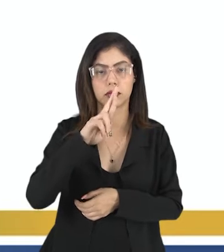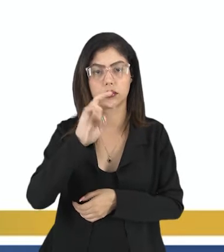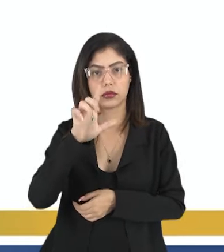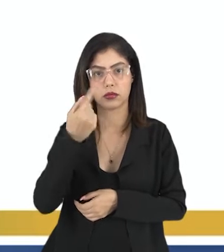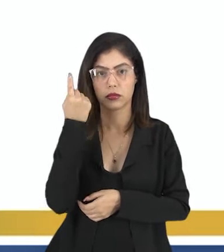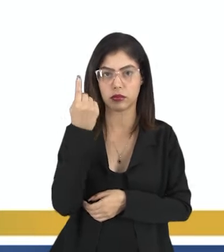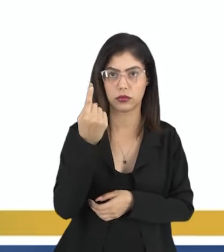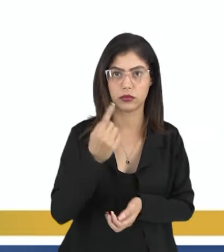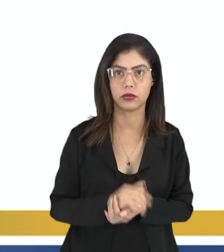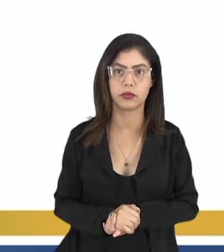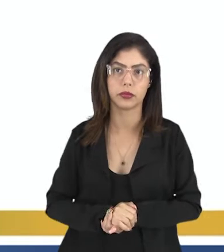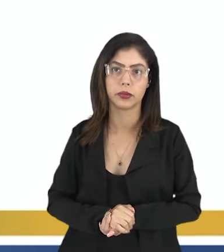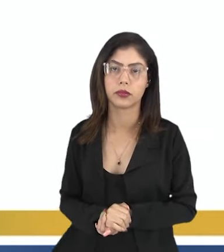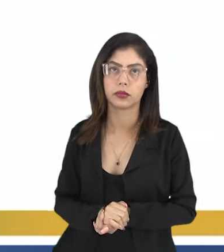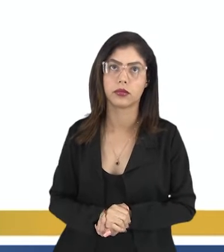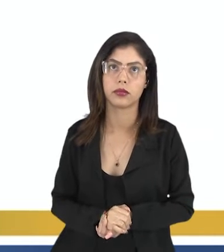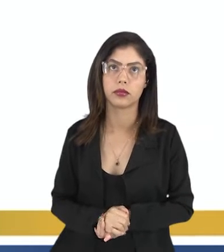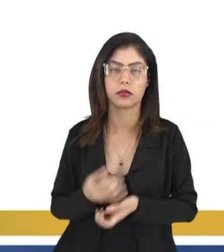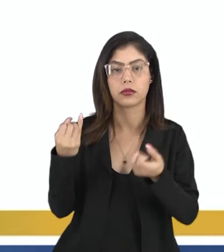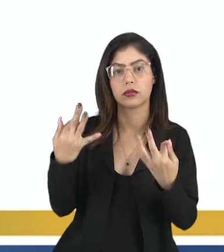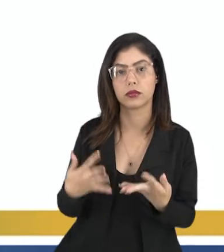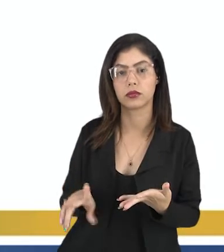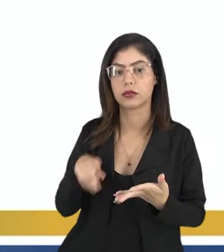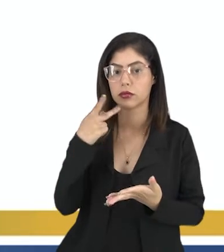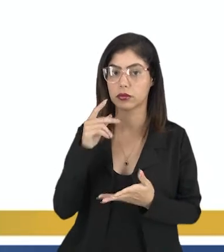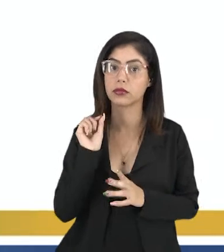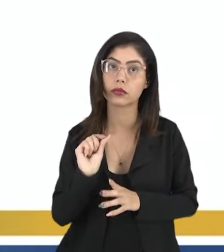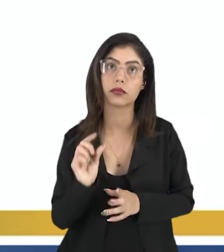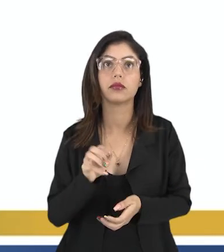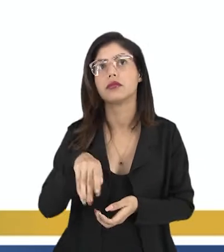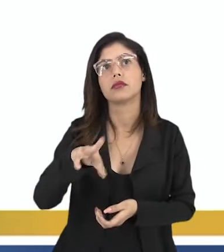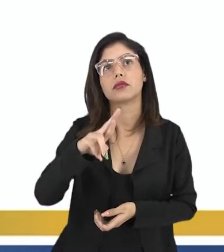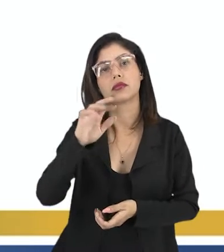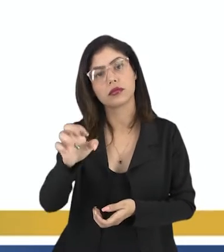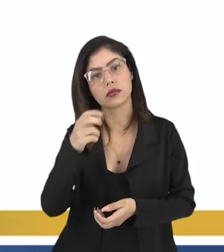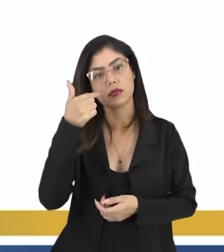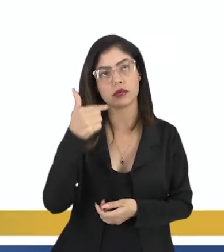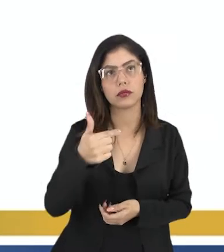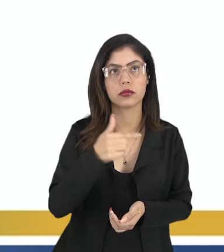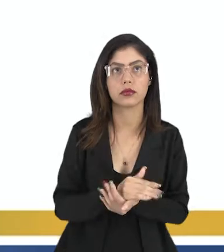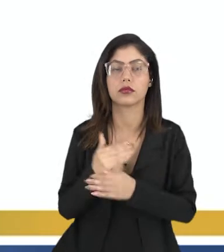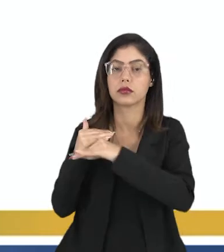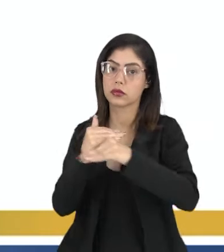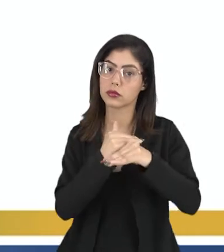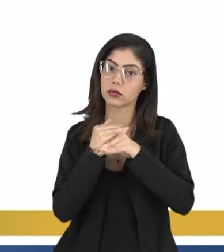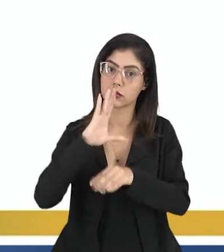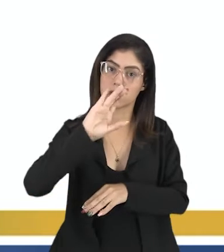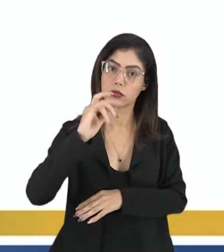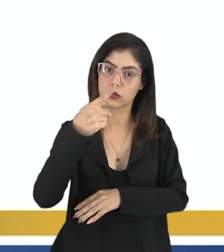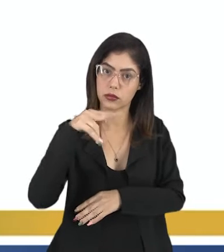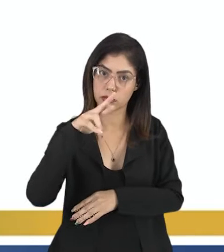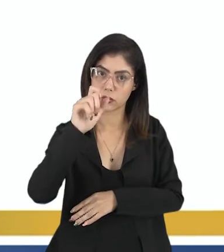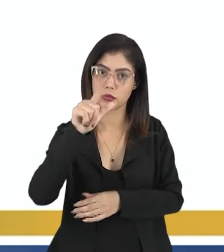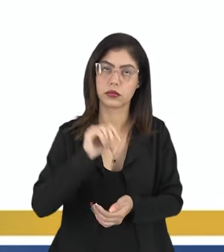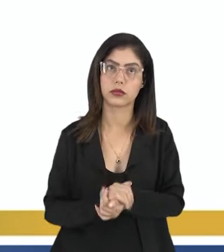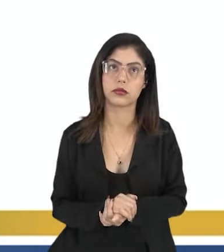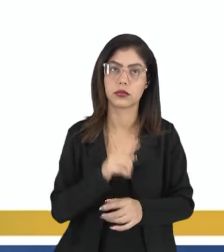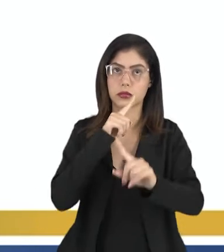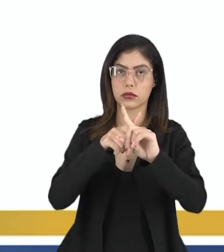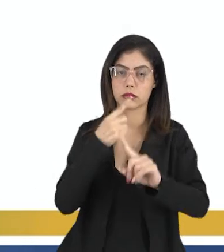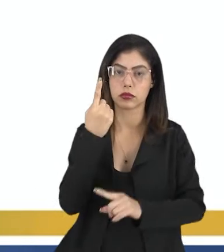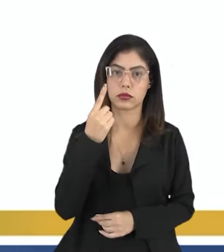Isso incide dizer que o montante 2 é igual ao capital vezes